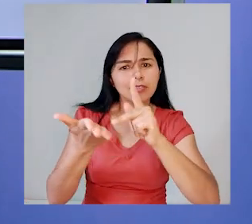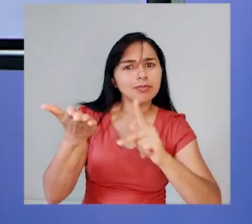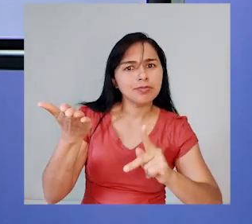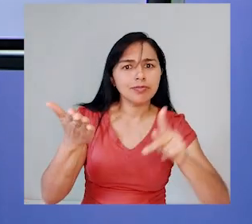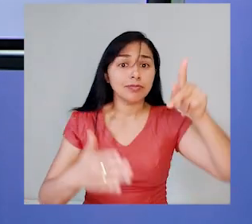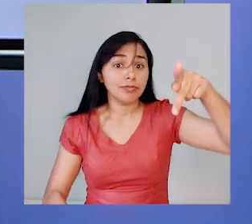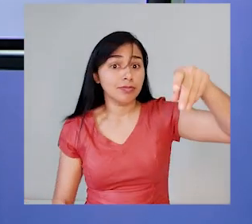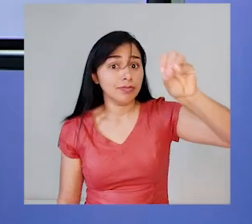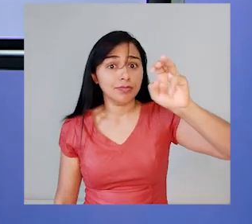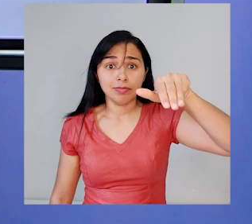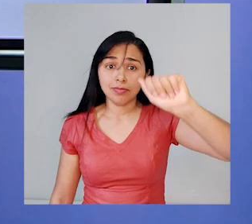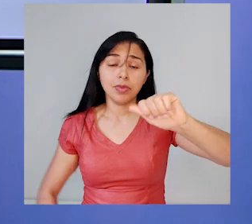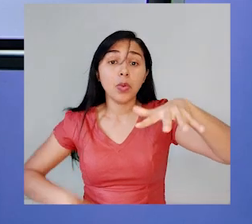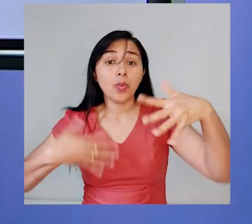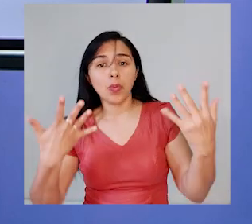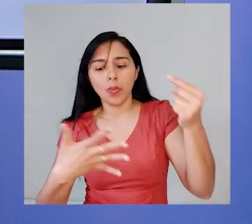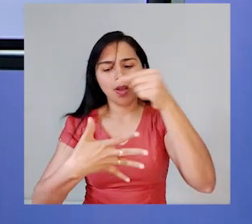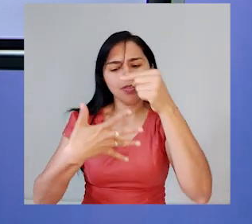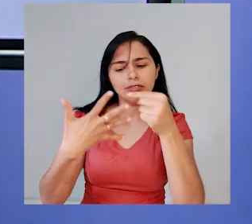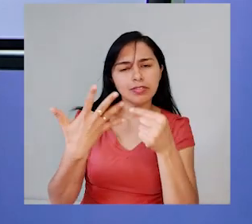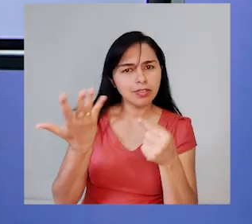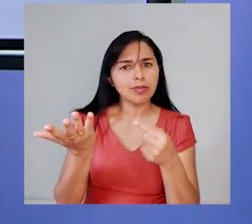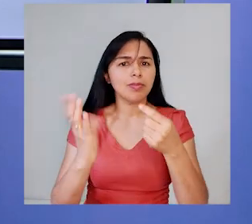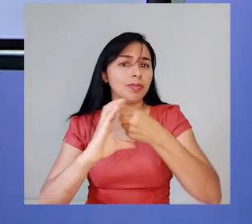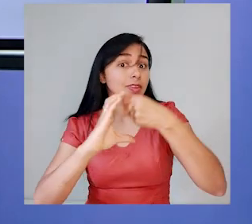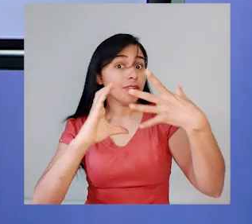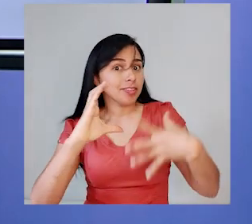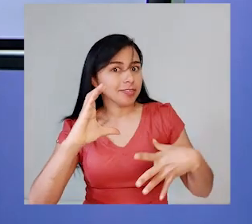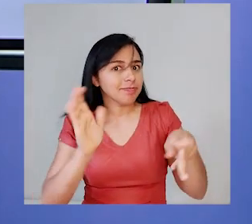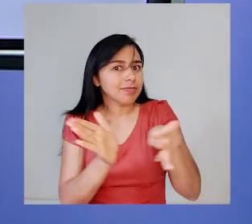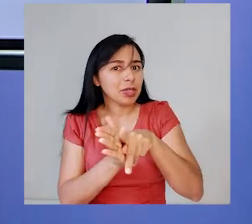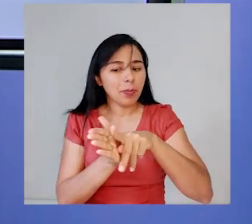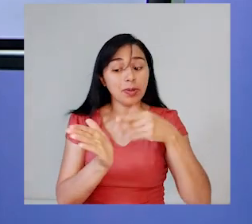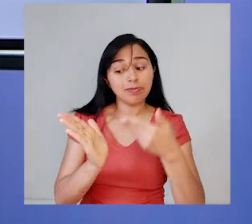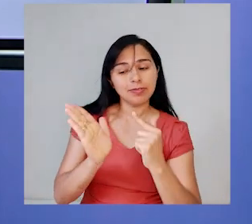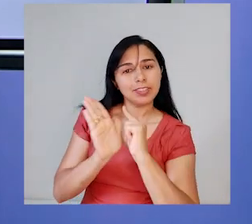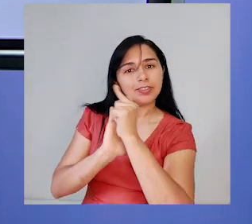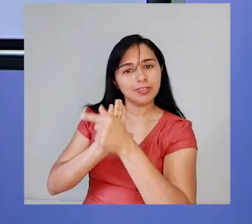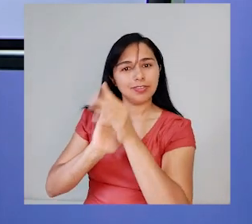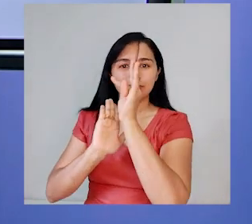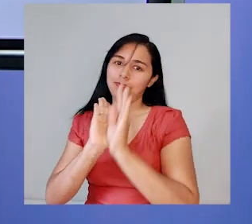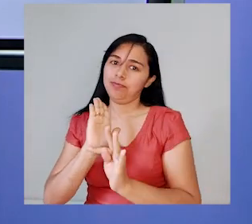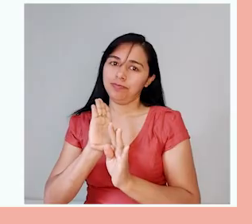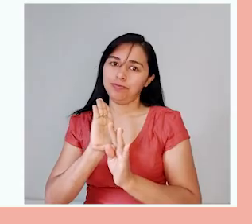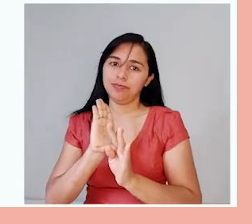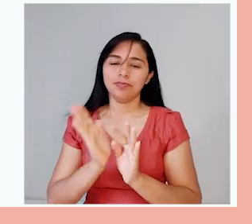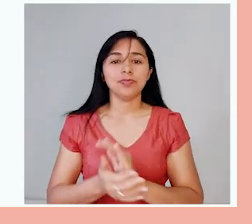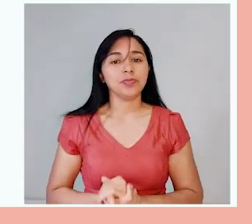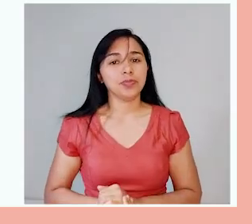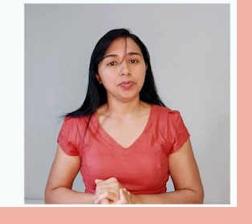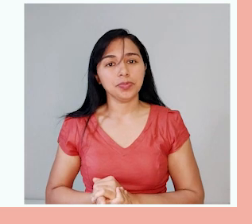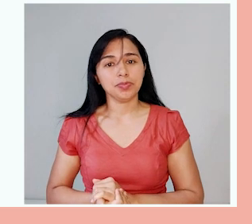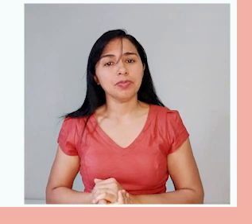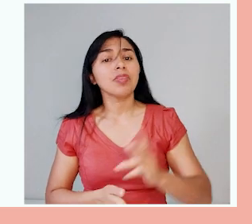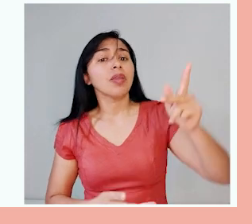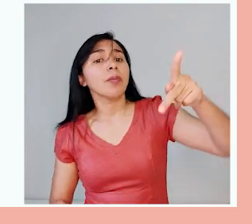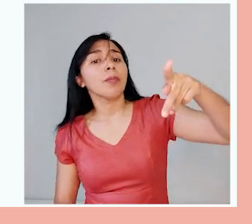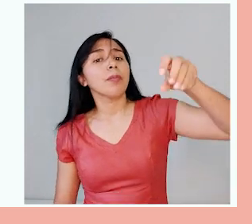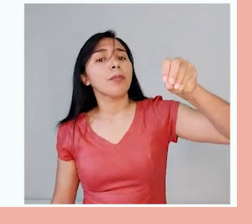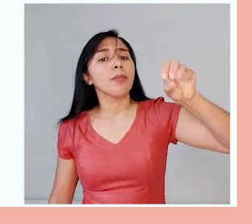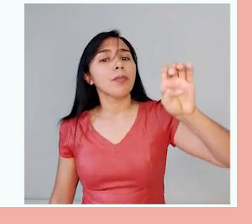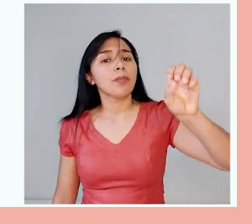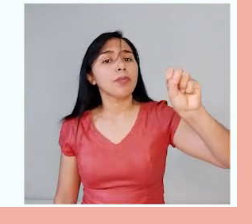os elementos que o compõem? Quais são as características desse gênero textual? E a poesia? É a mesma